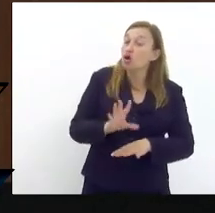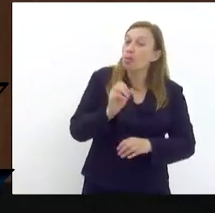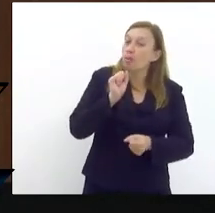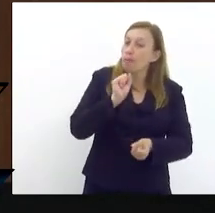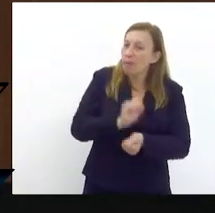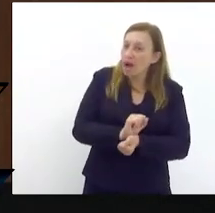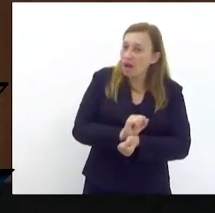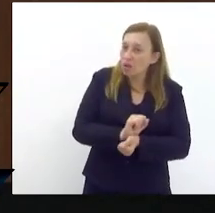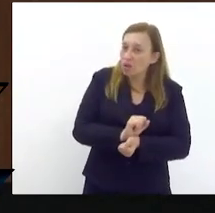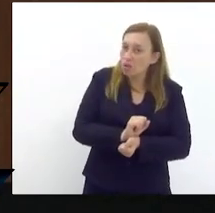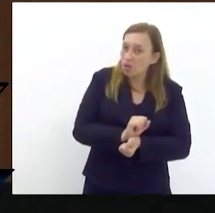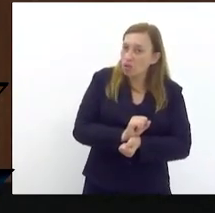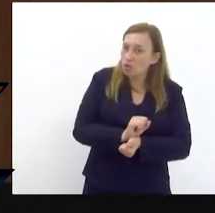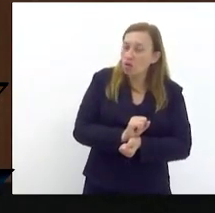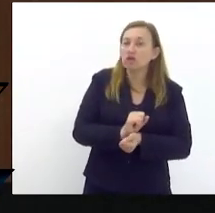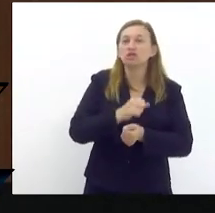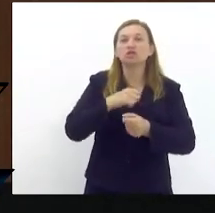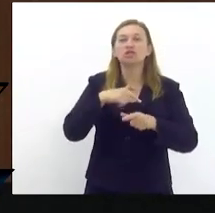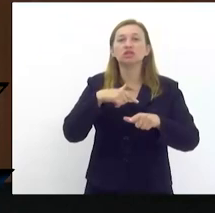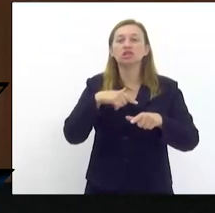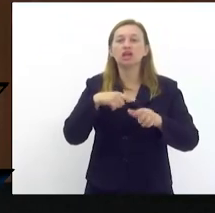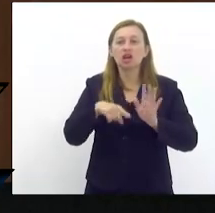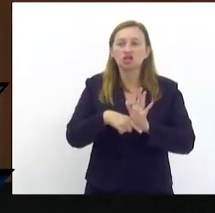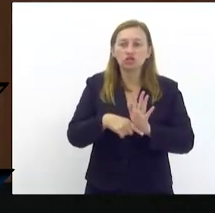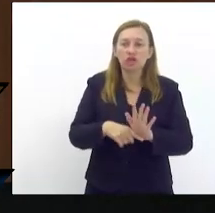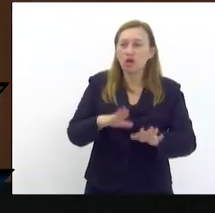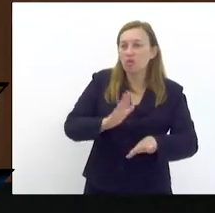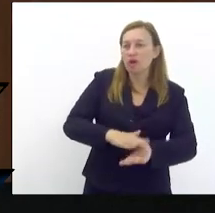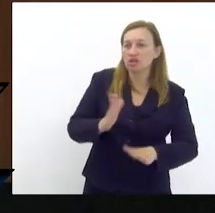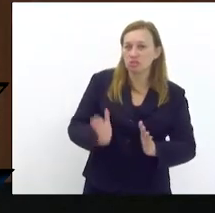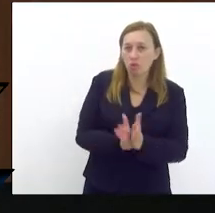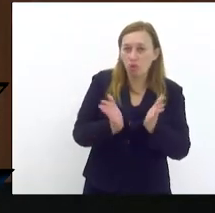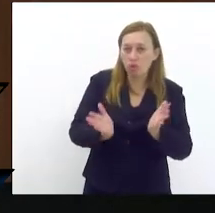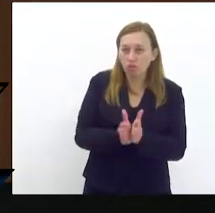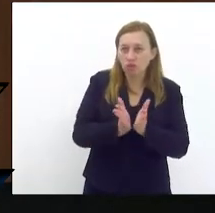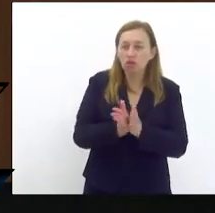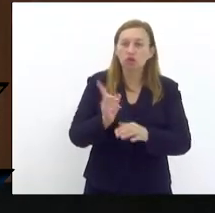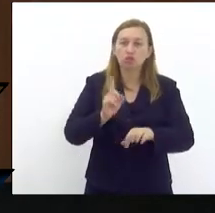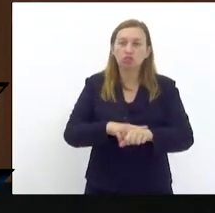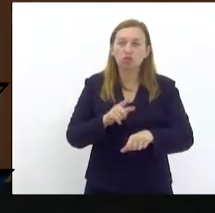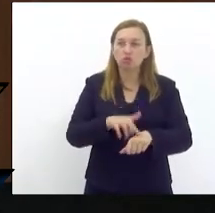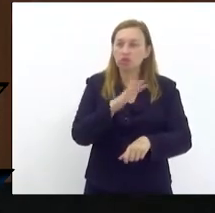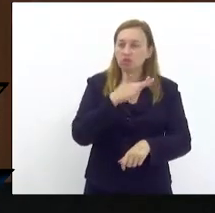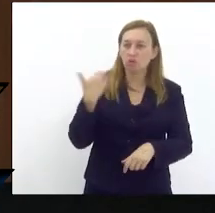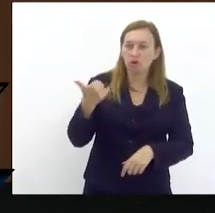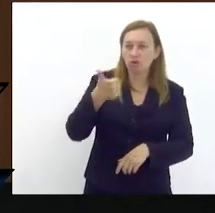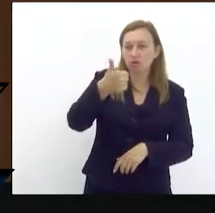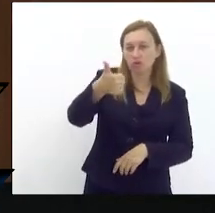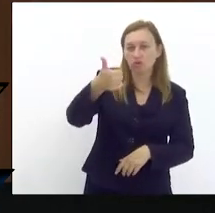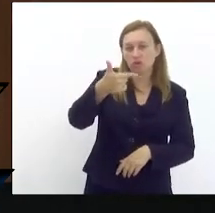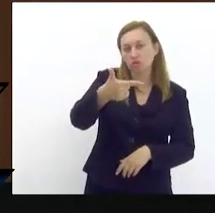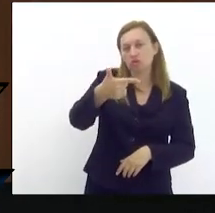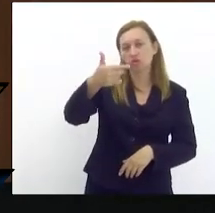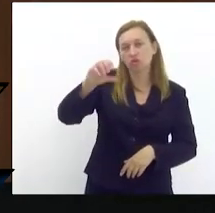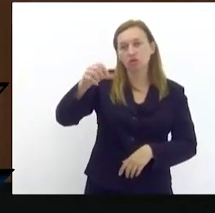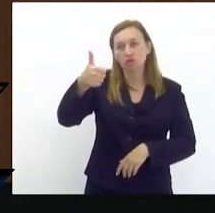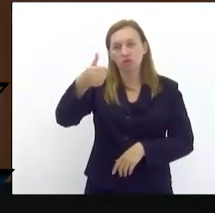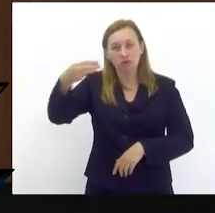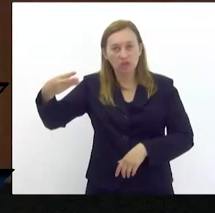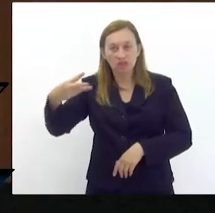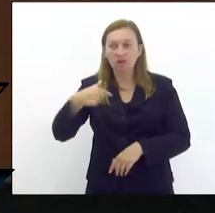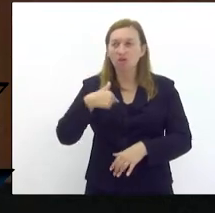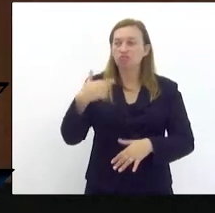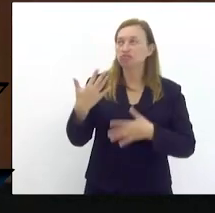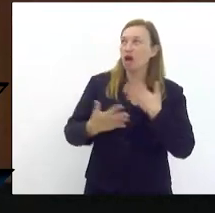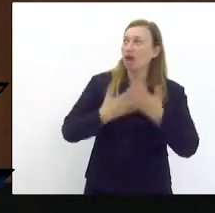de atender os mais necessitados os mais pobres quando faleceu em 2013 eu tive o